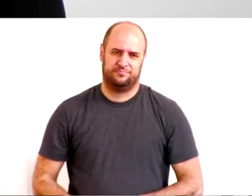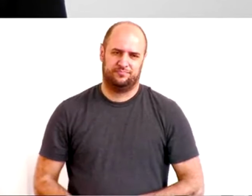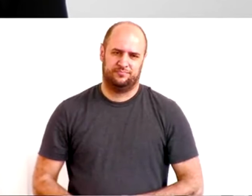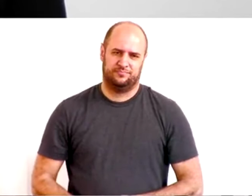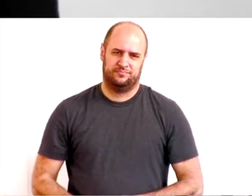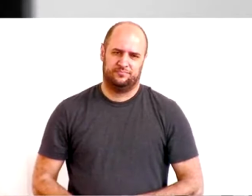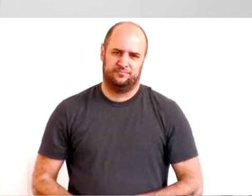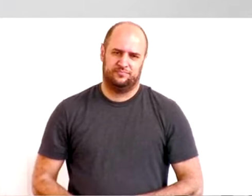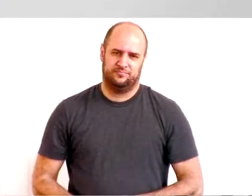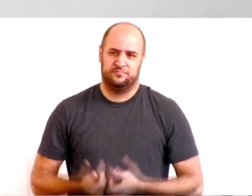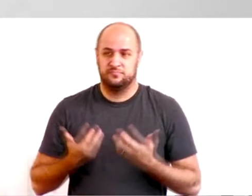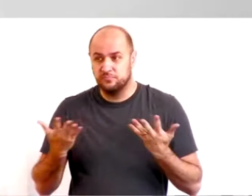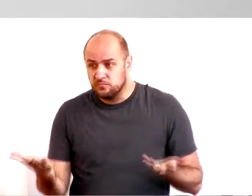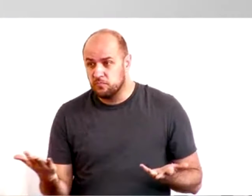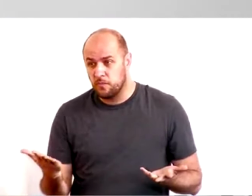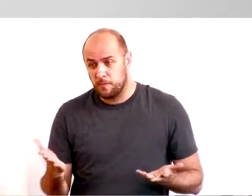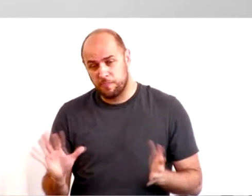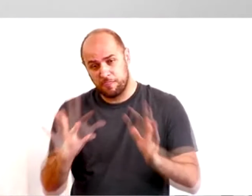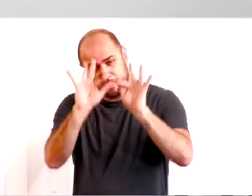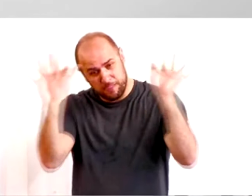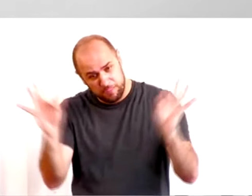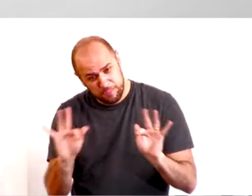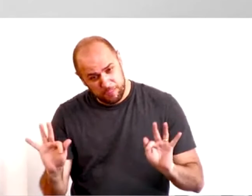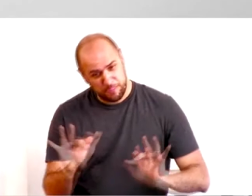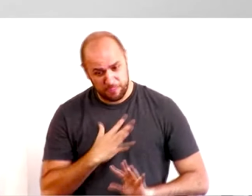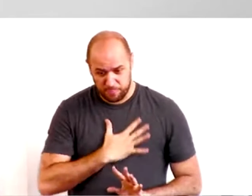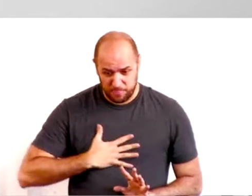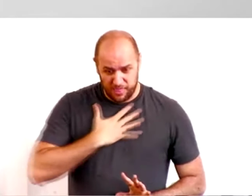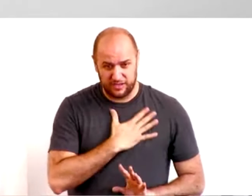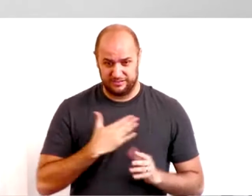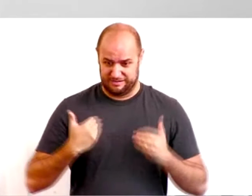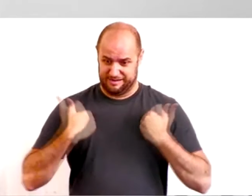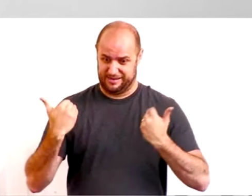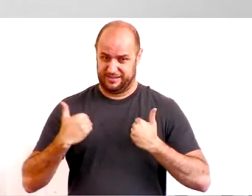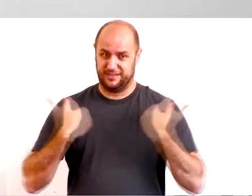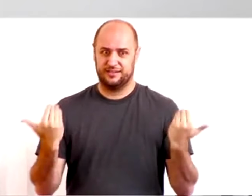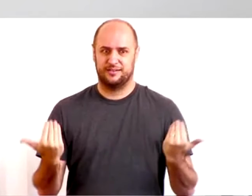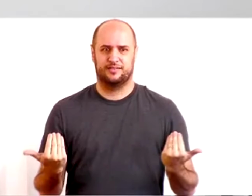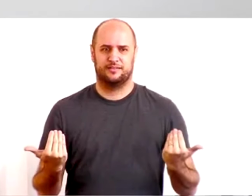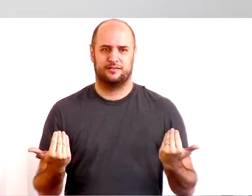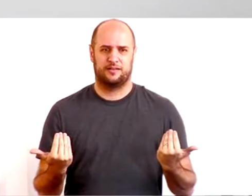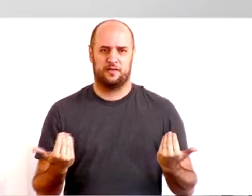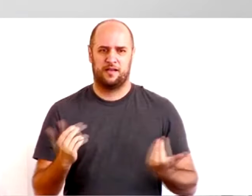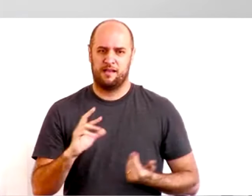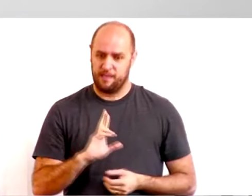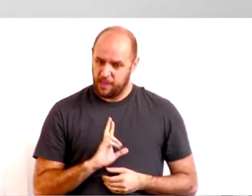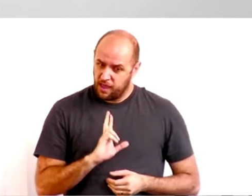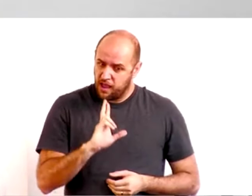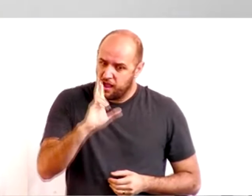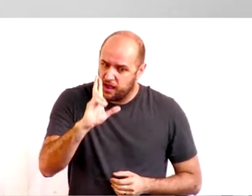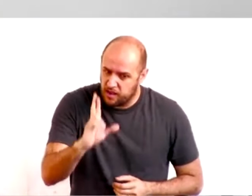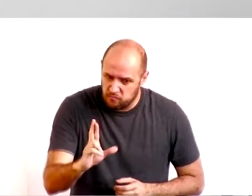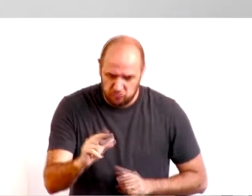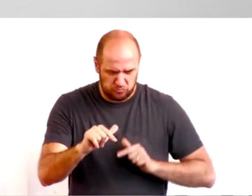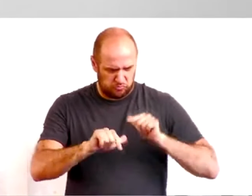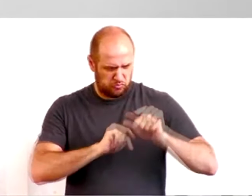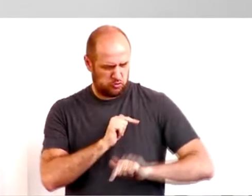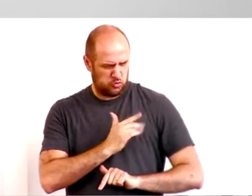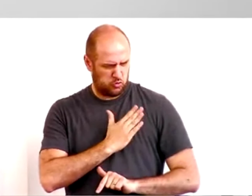Por isso, a alegria ou prazer, como resultado das ações de um